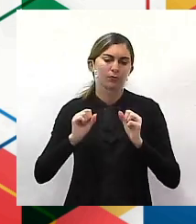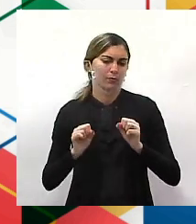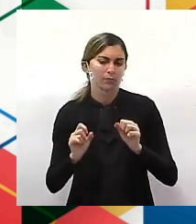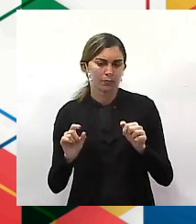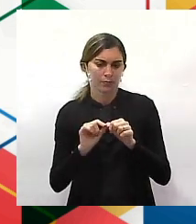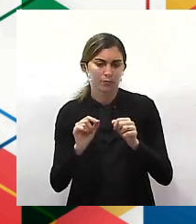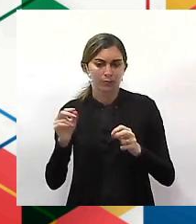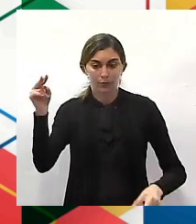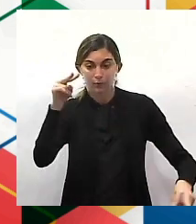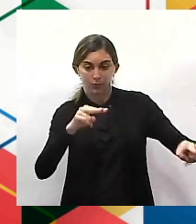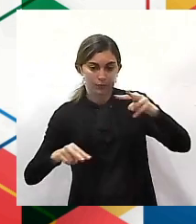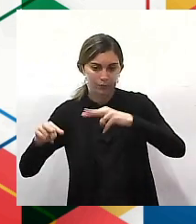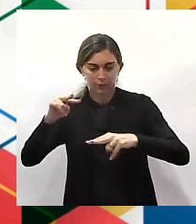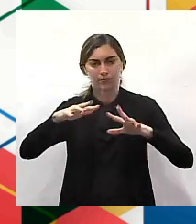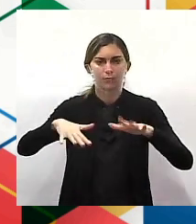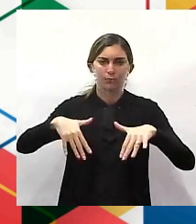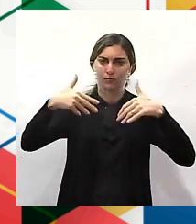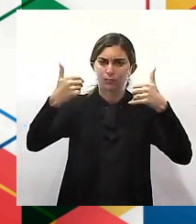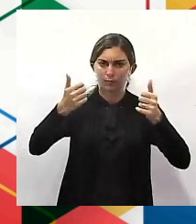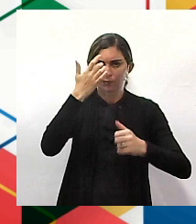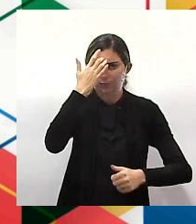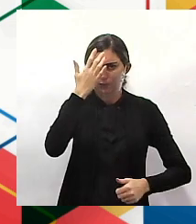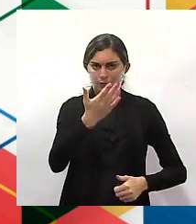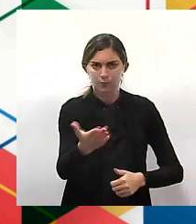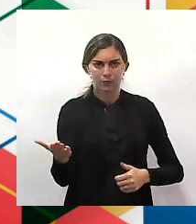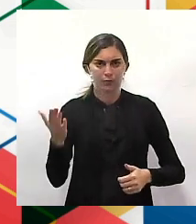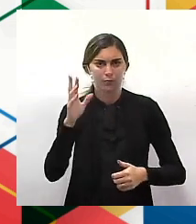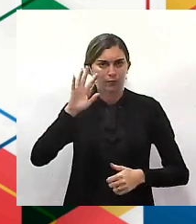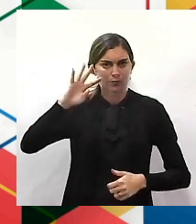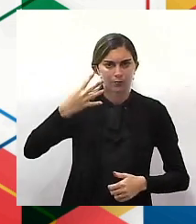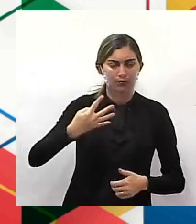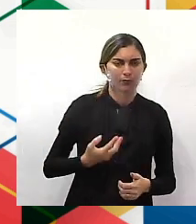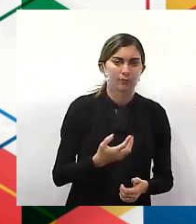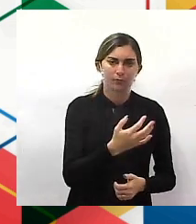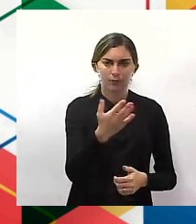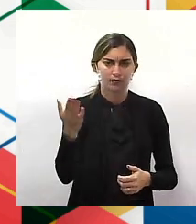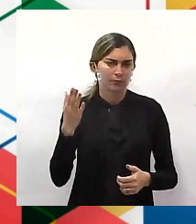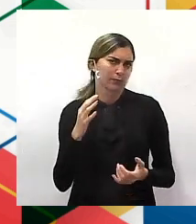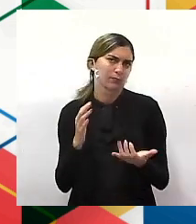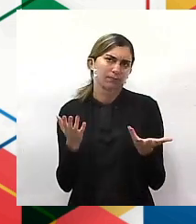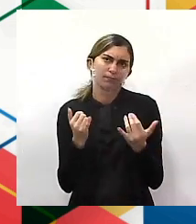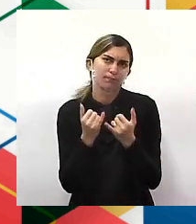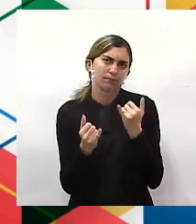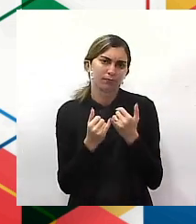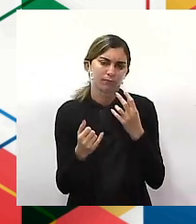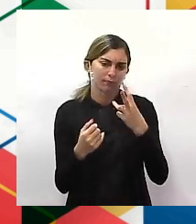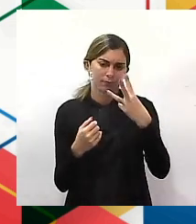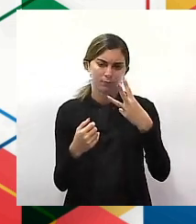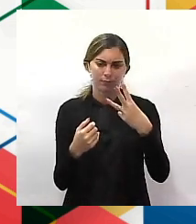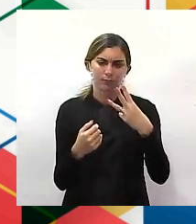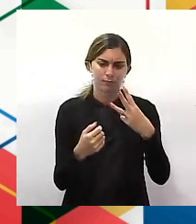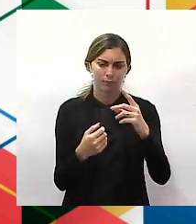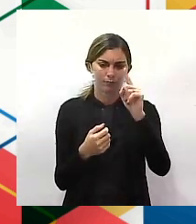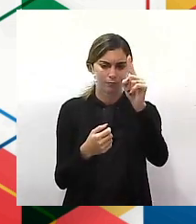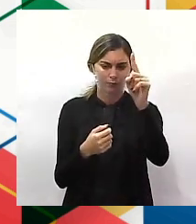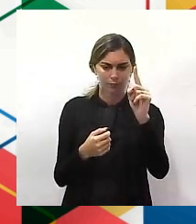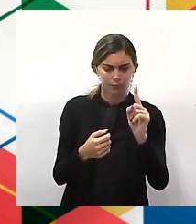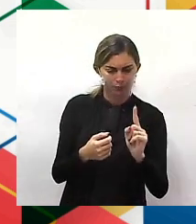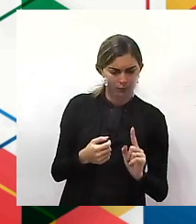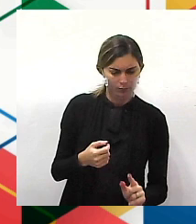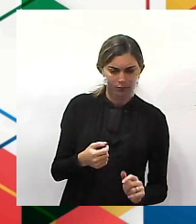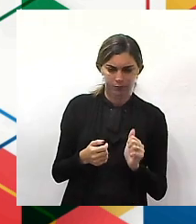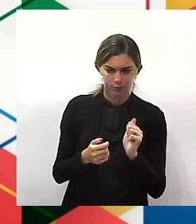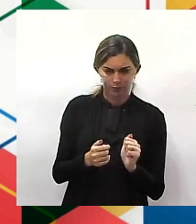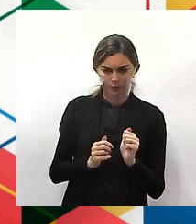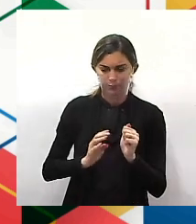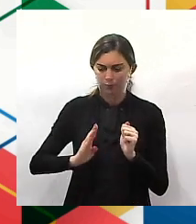para visualizar melhor, para ficar mais fácil a resolução. Se você aparentemente pega os 3 pontos, você sabe que 3 pontos